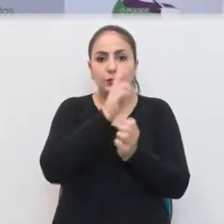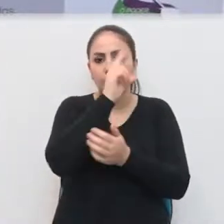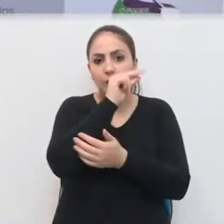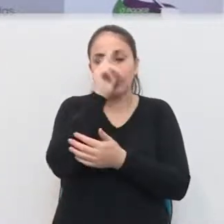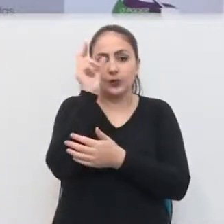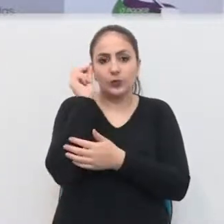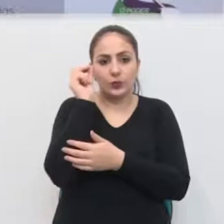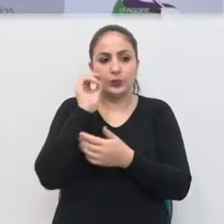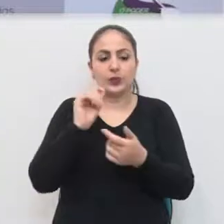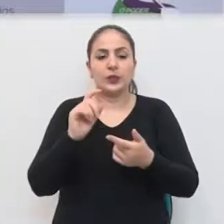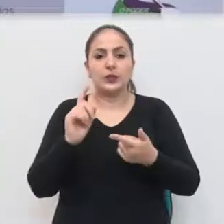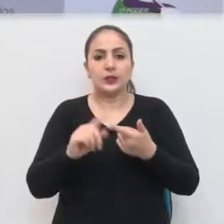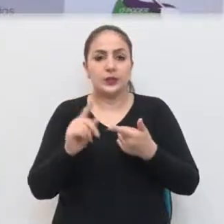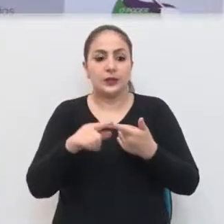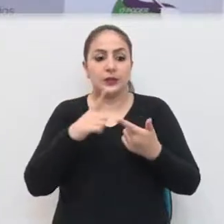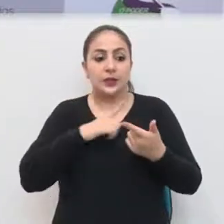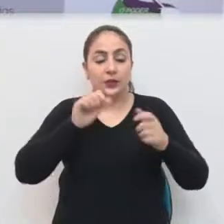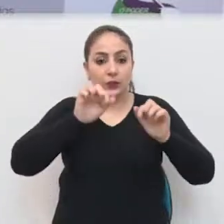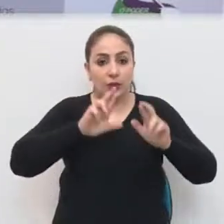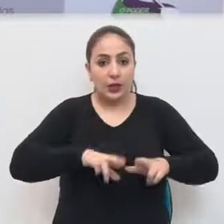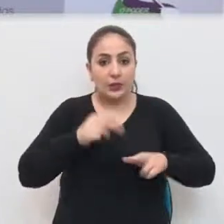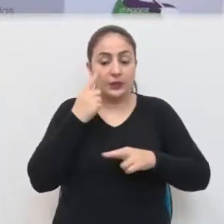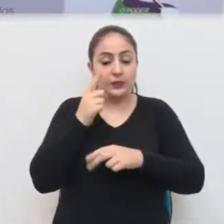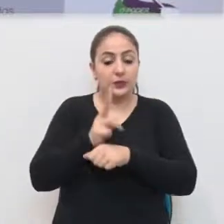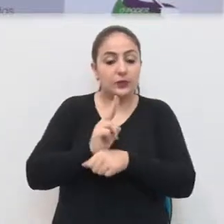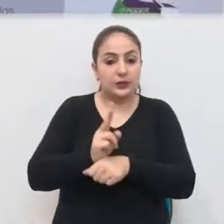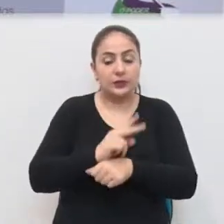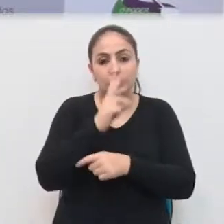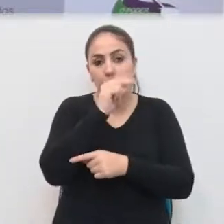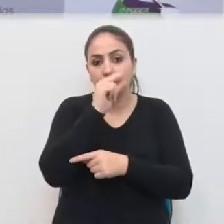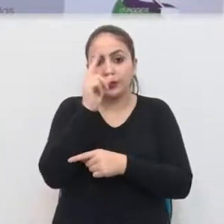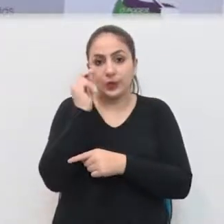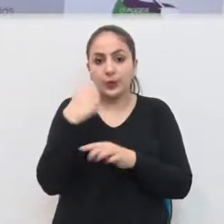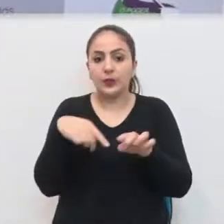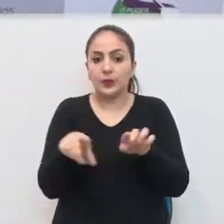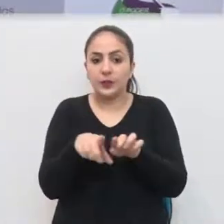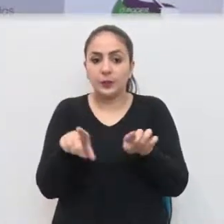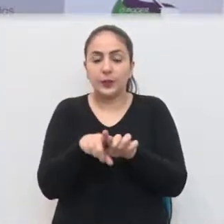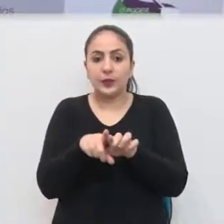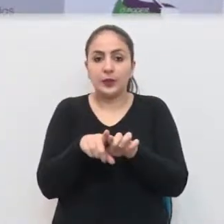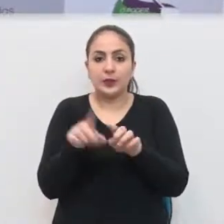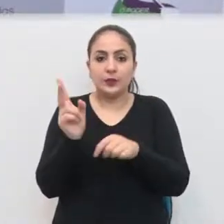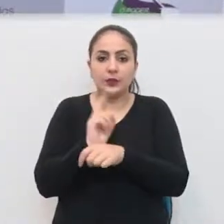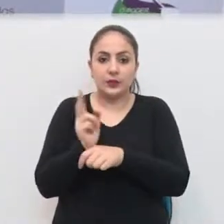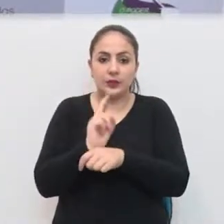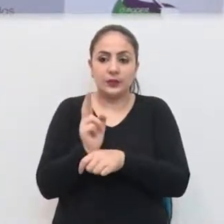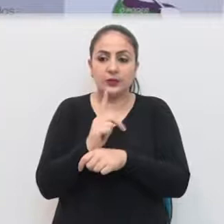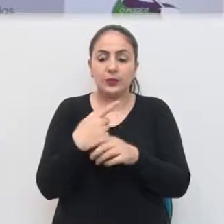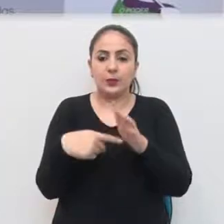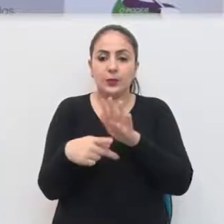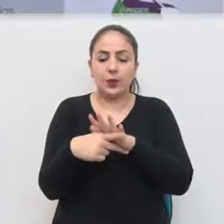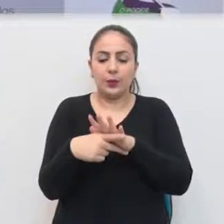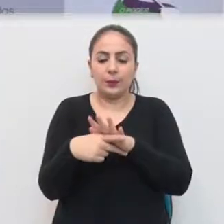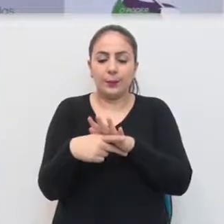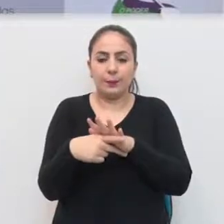junto à Prefeitura Municipal, passando pelos setores de fiscalização do município e também pela